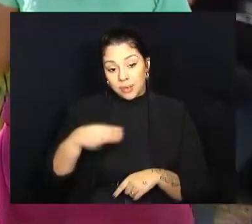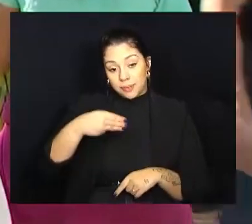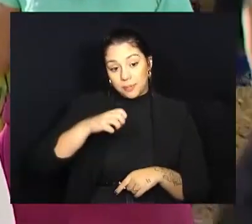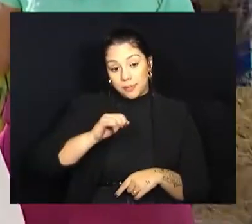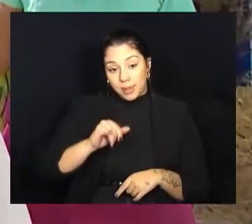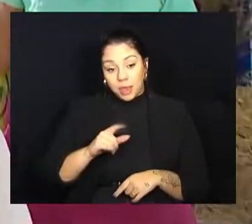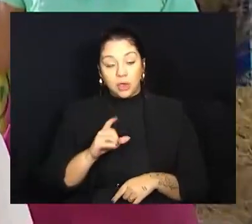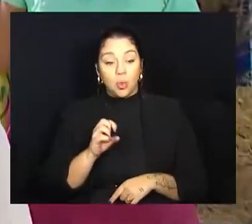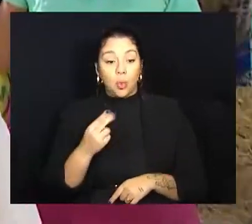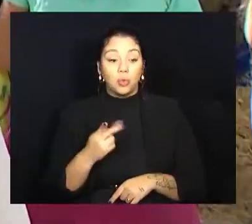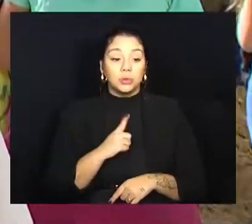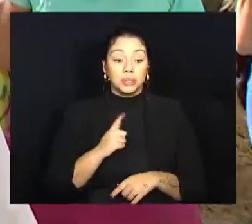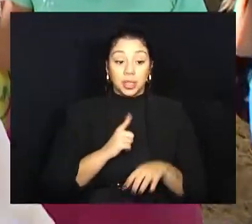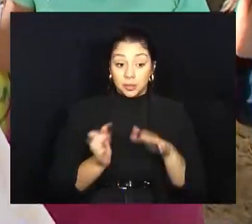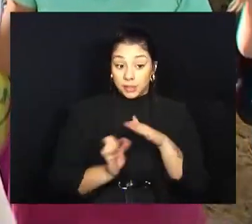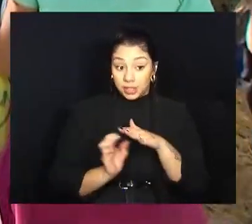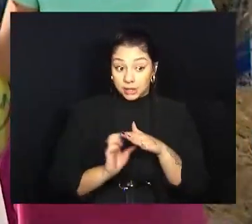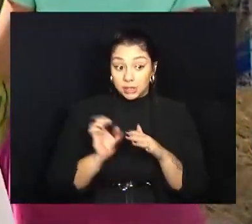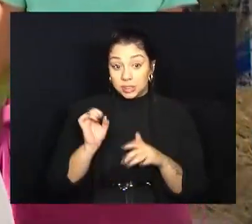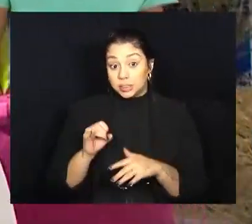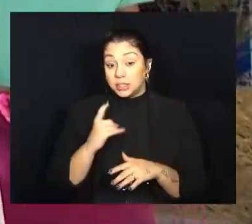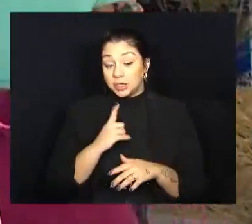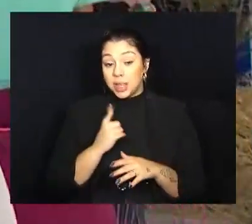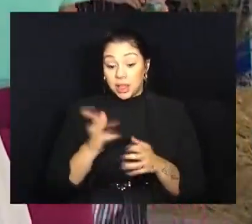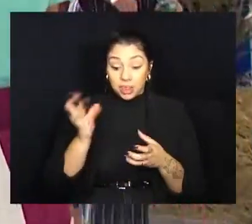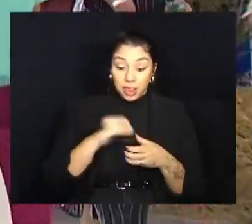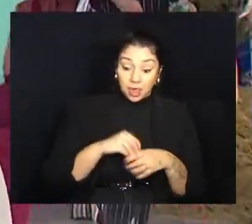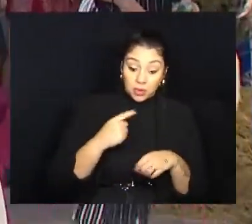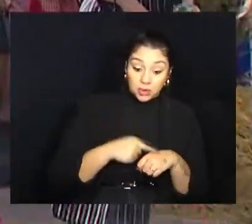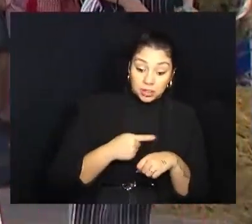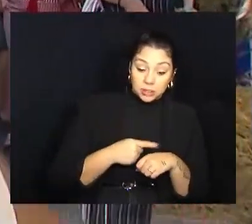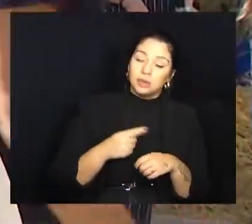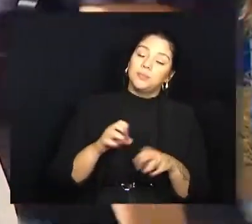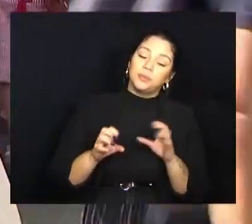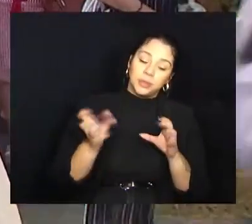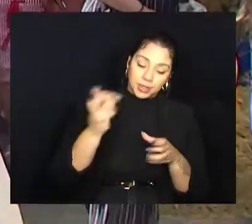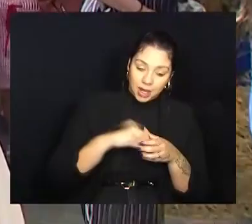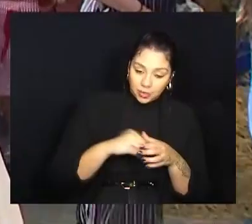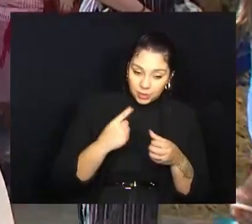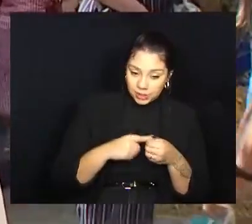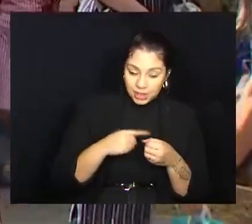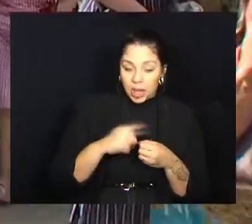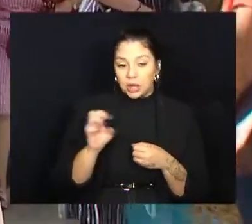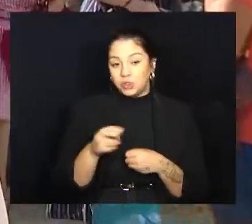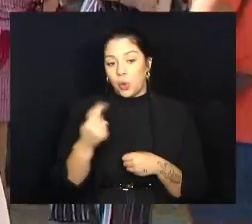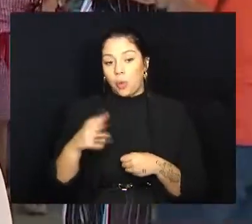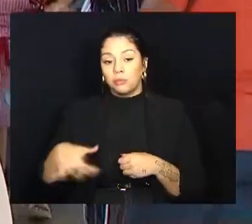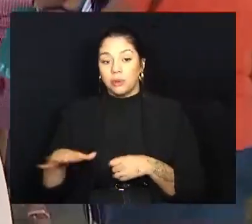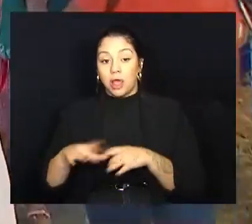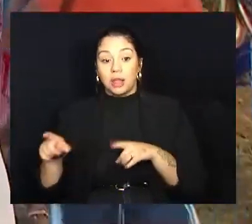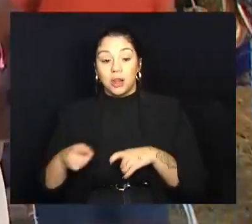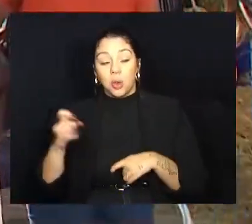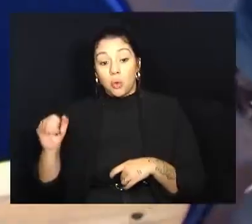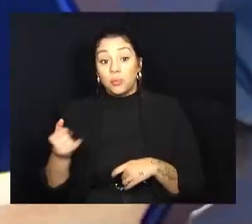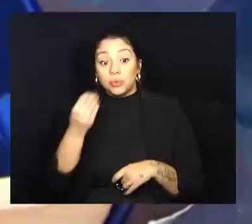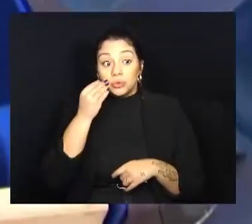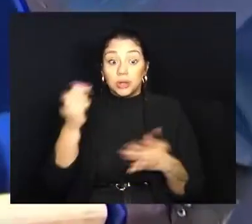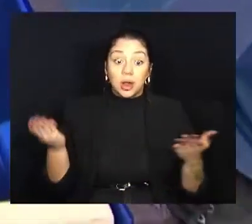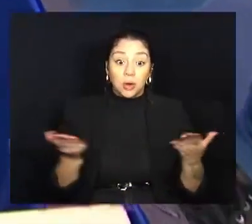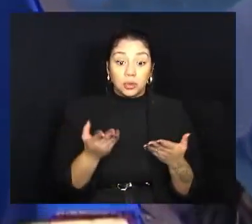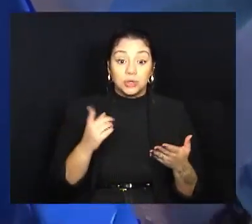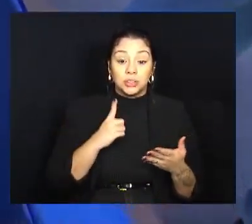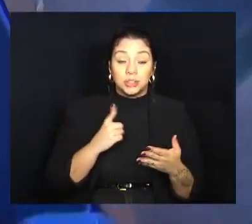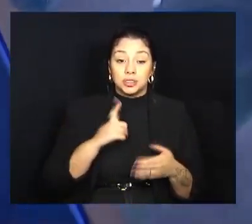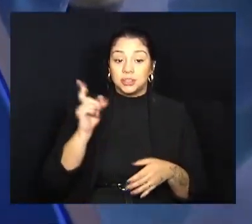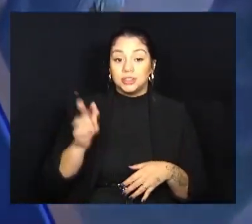independentemente dele produzir dentro da cidade ou no rural, ele tem essa oportunidade de ter esse crédito que tem um fundo